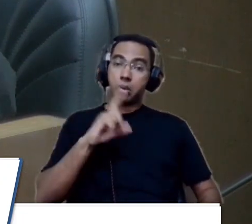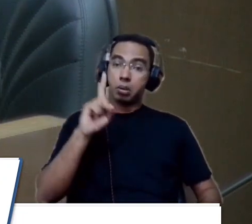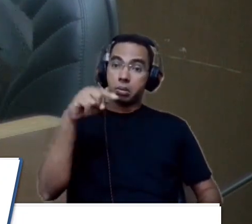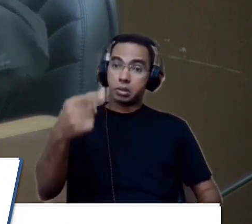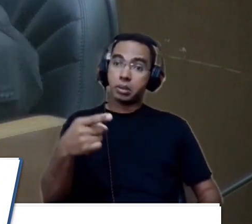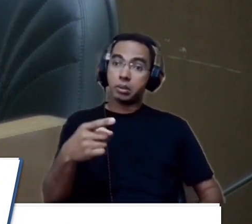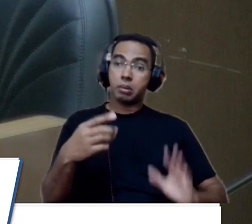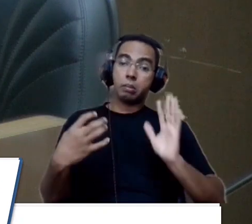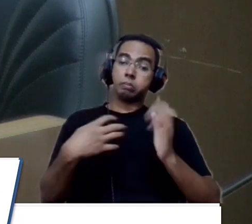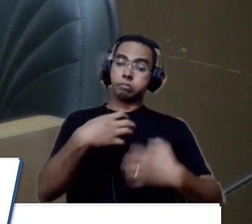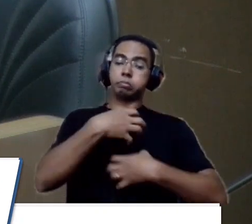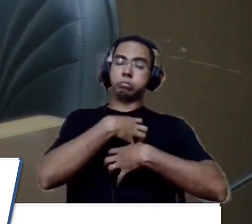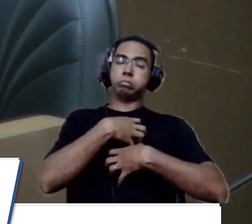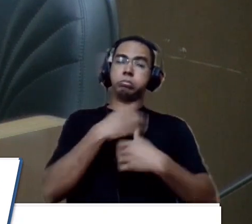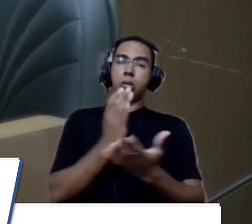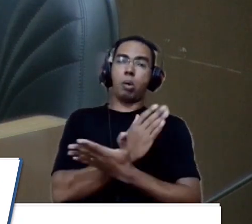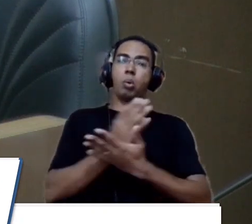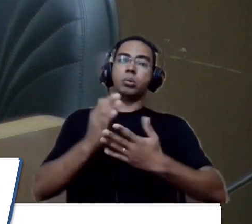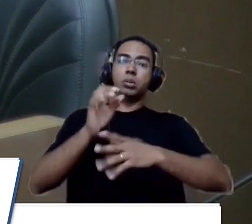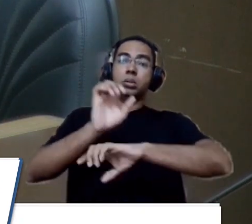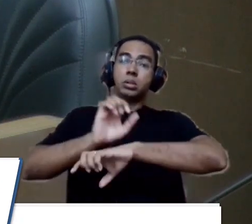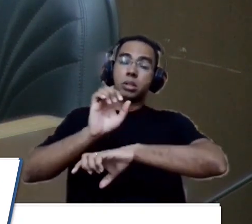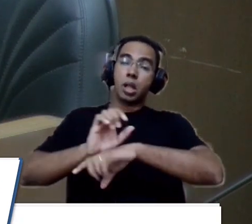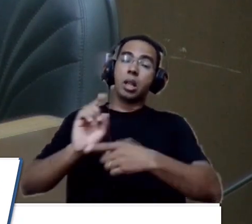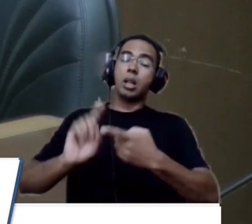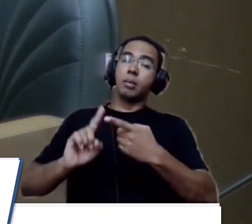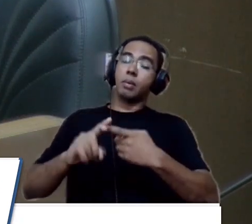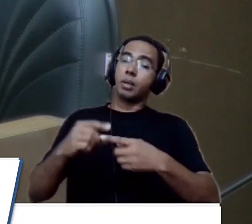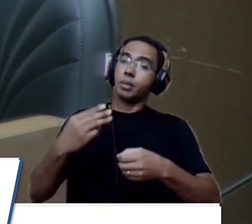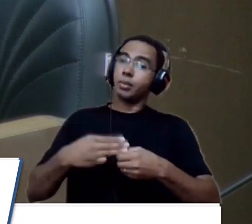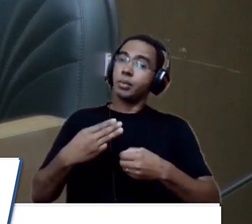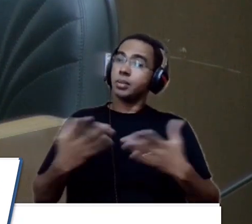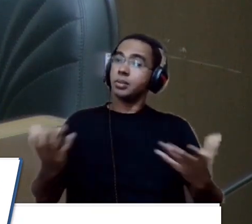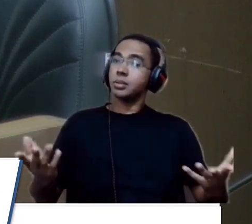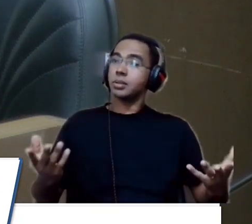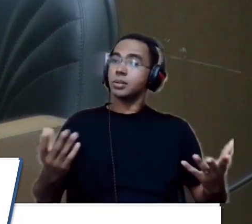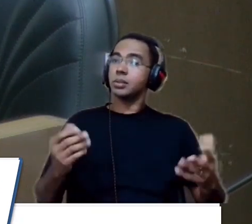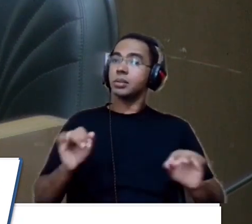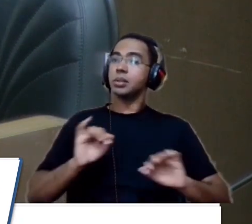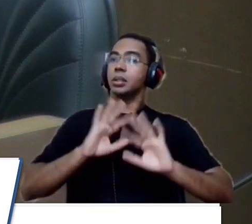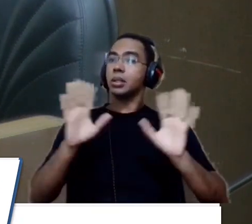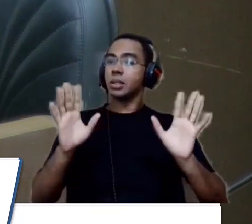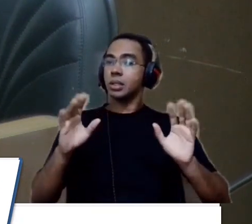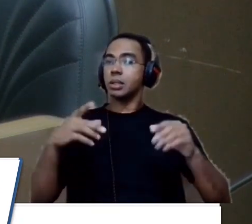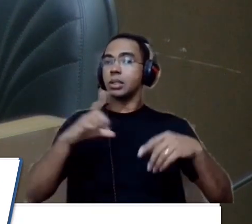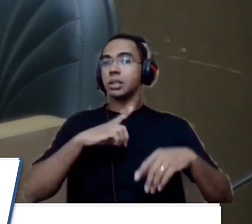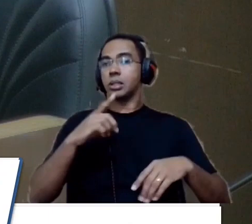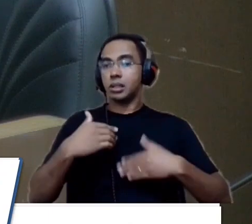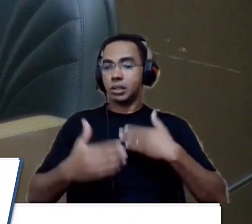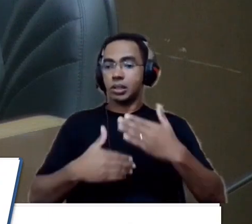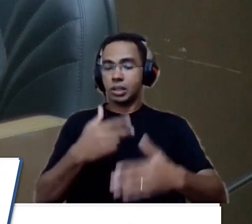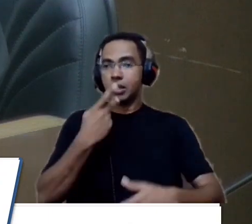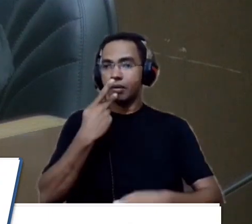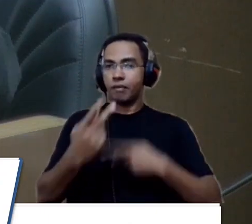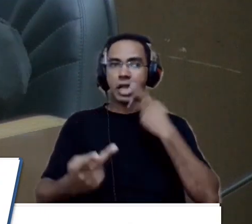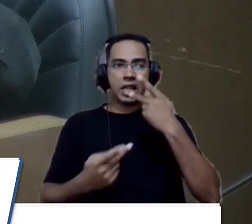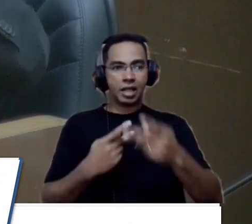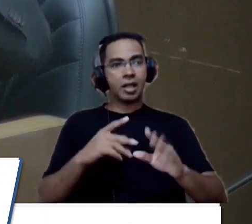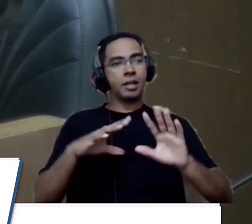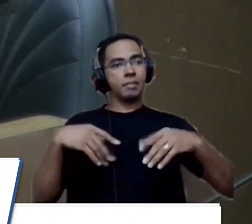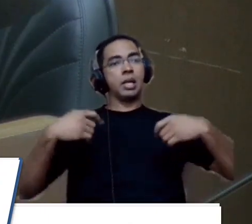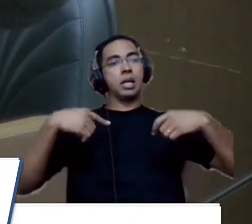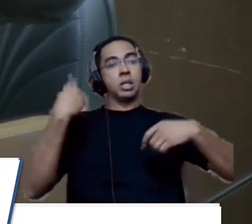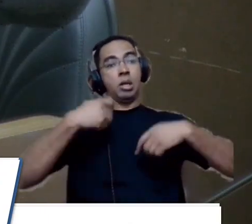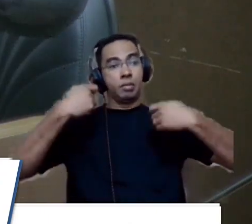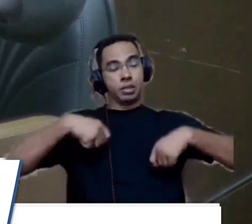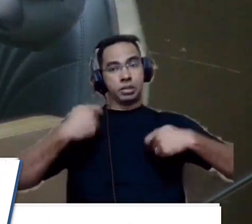afetar muito os estados e os municípios. Então, assim, é lógico que tem ainda muito a se falar, mas a gente já tem que realmente